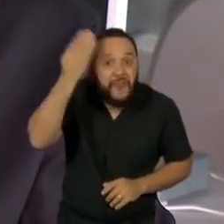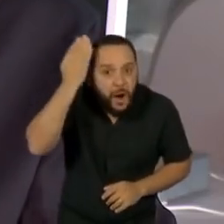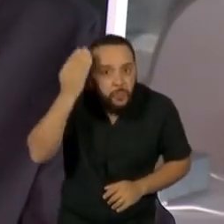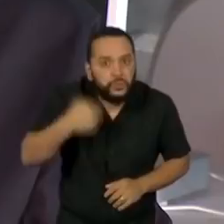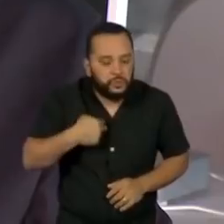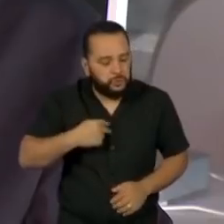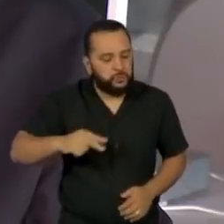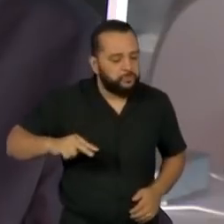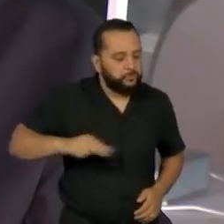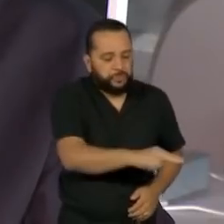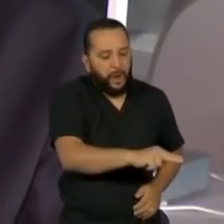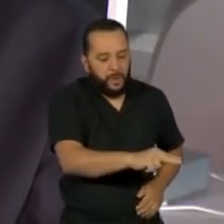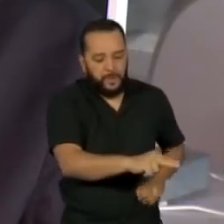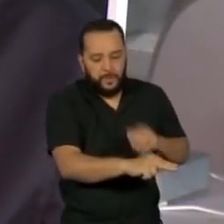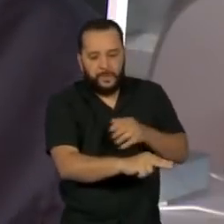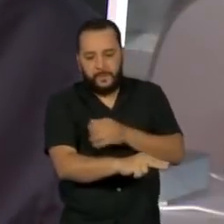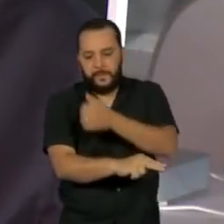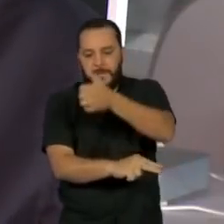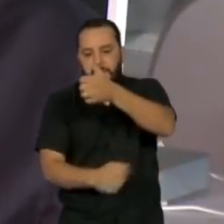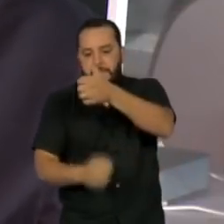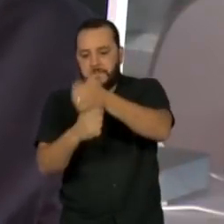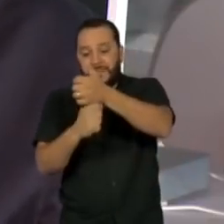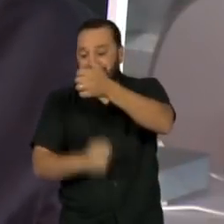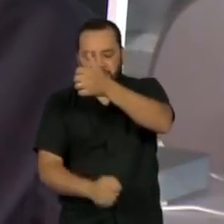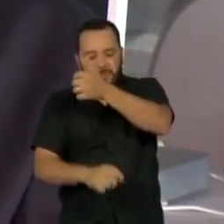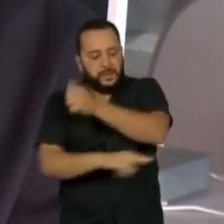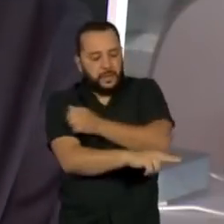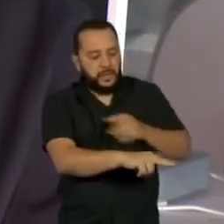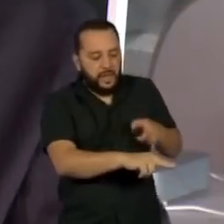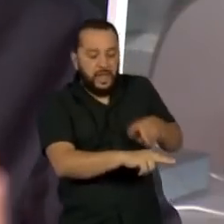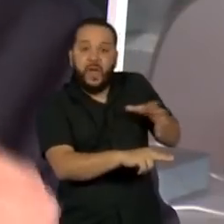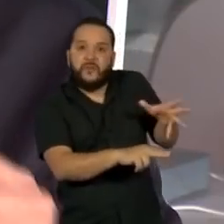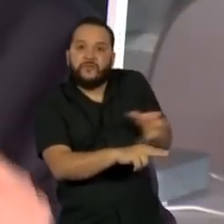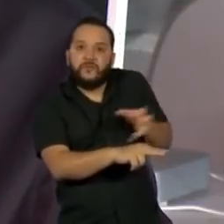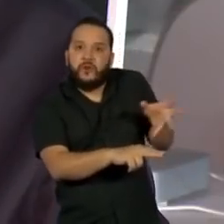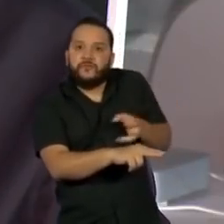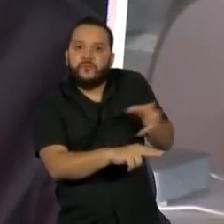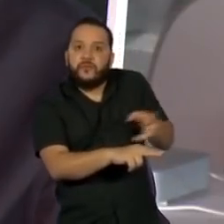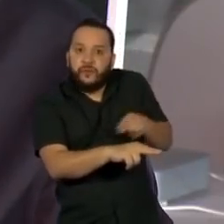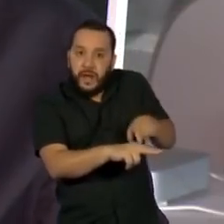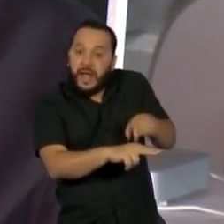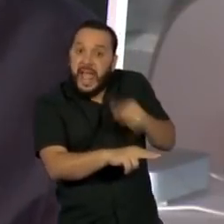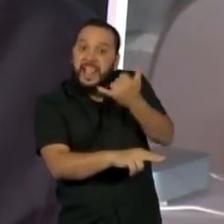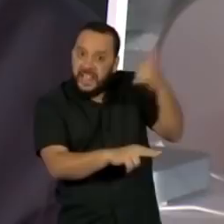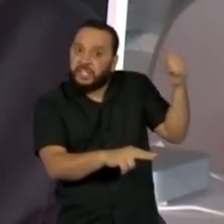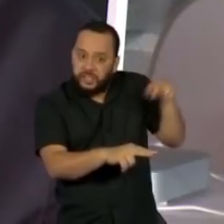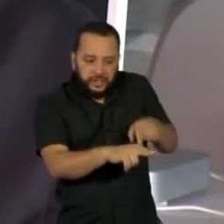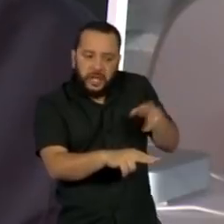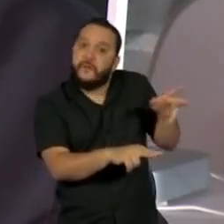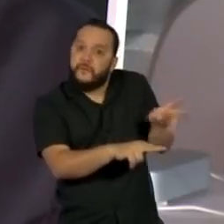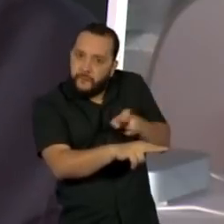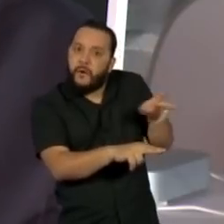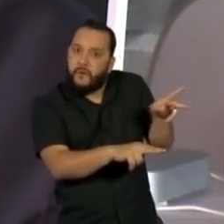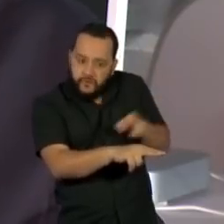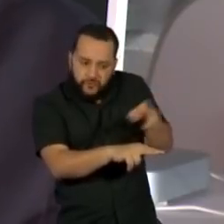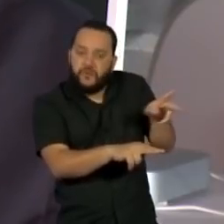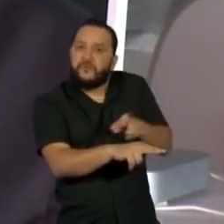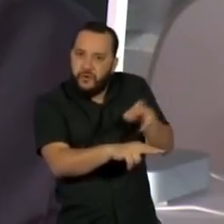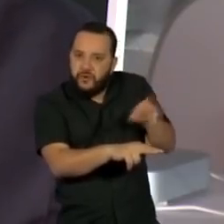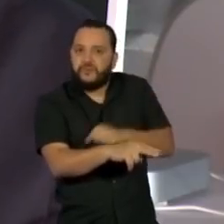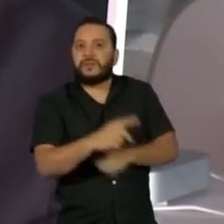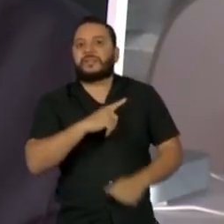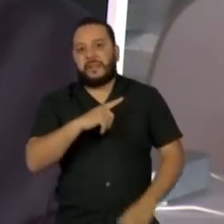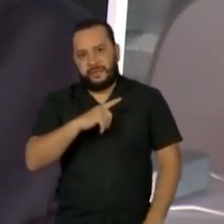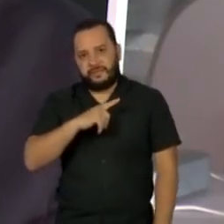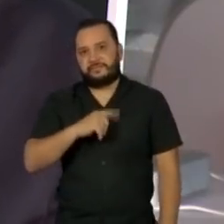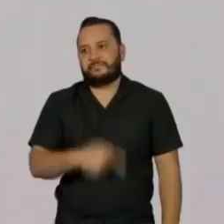problema, danificado, eu não tenho essa garantia. Ou seja, meu celular não está plugado, mas ele está pegando